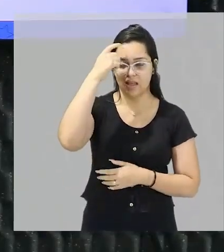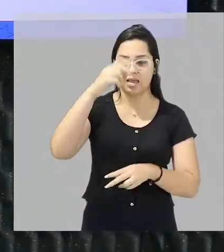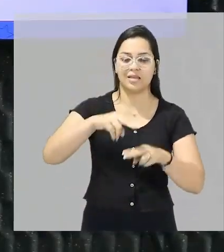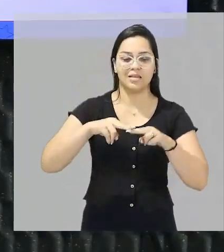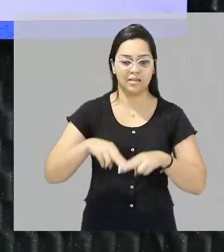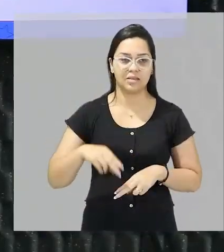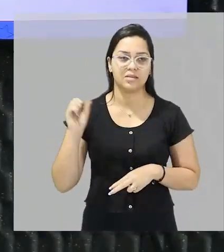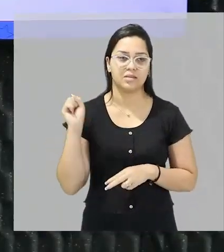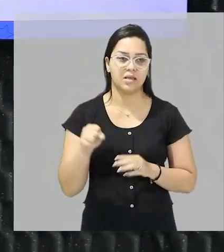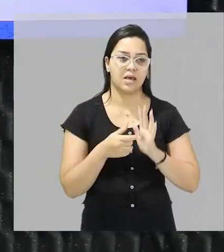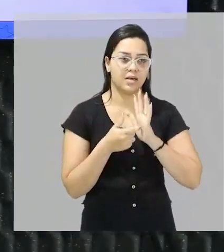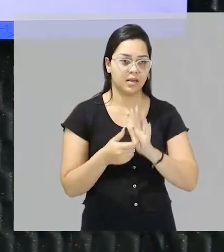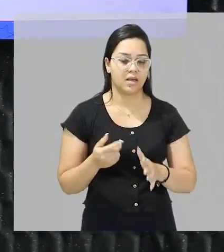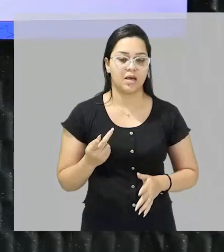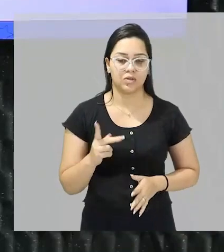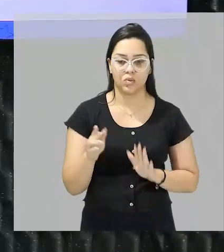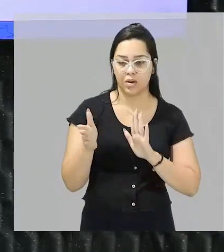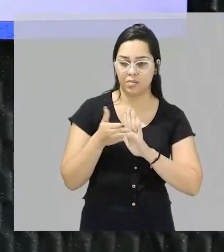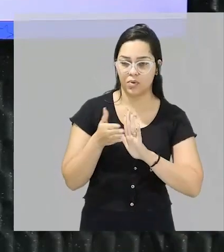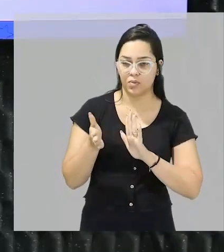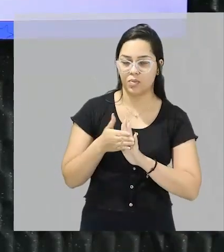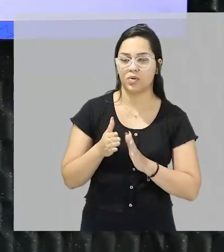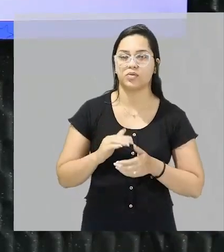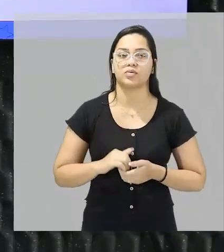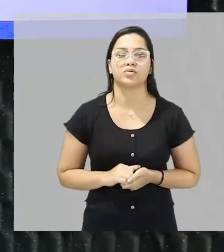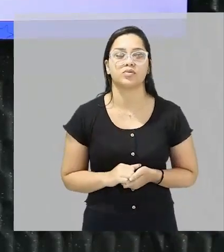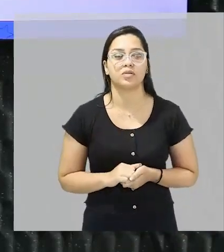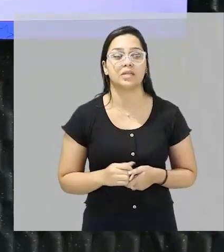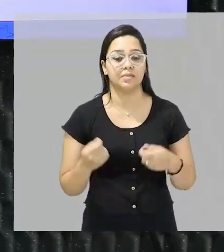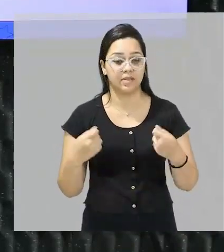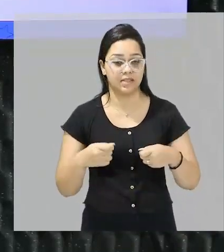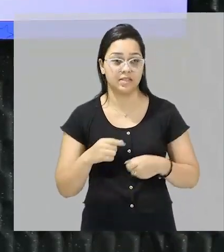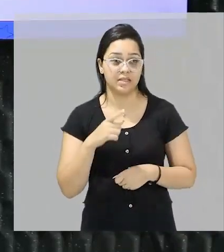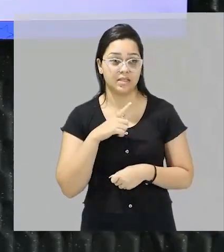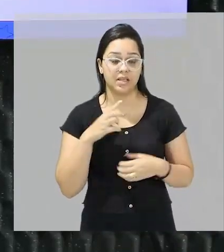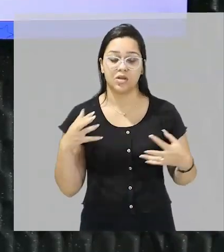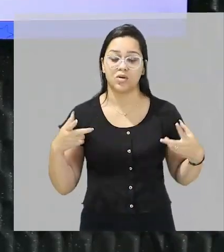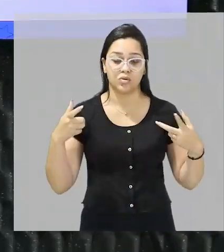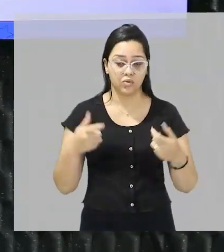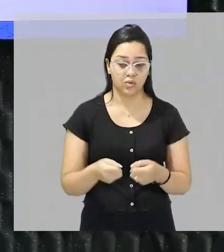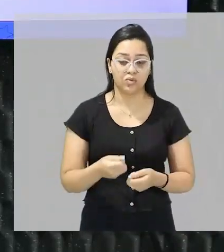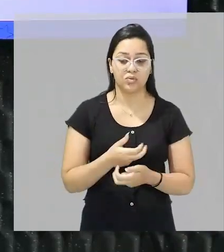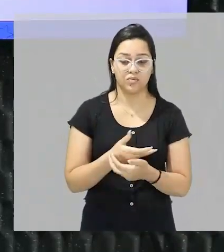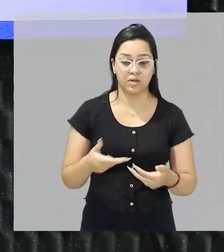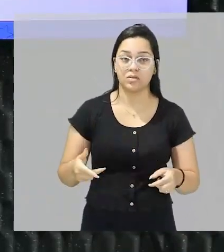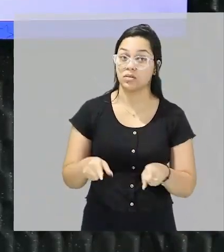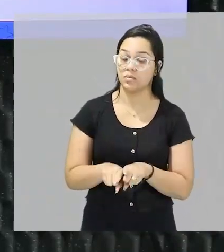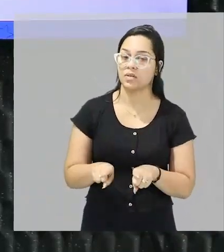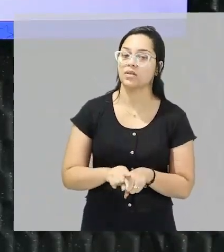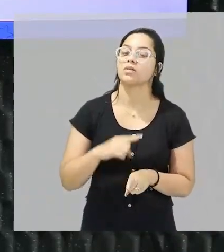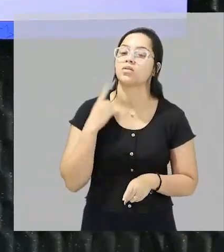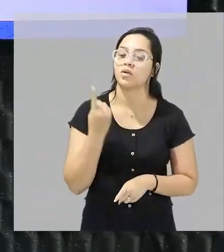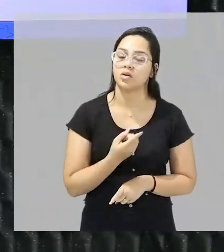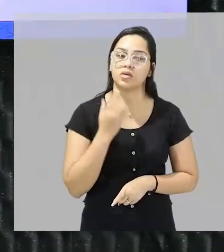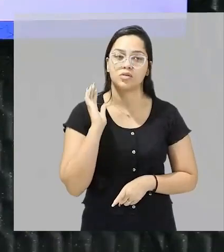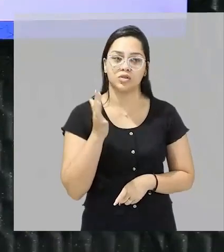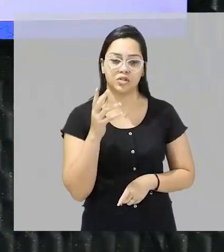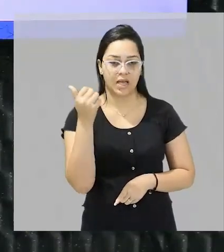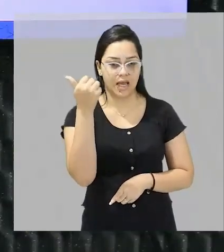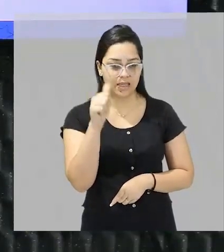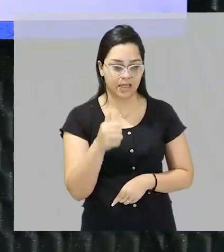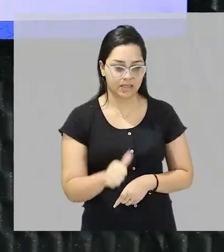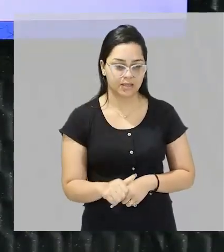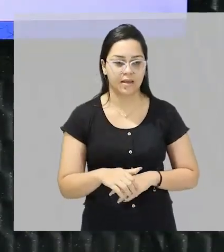sim apresentar a sua proposta de intervenção, que deve conter todos aqueles elementos que nós acabamos de